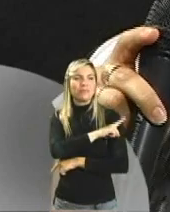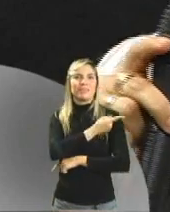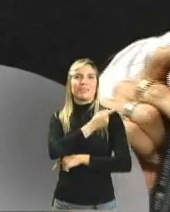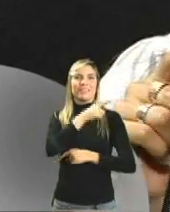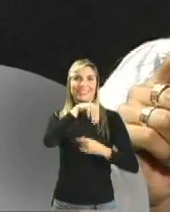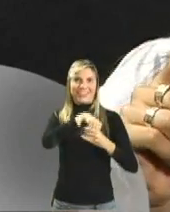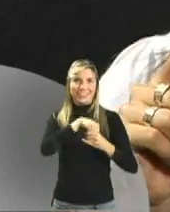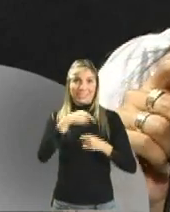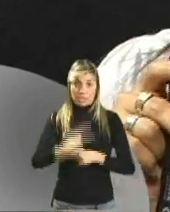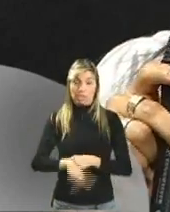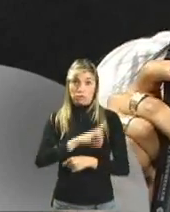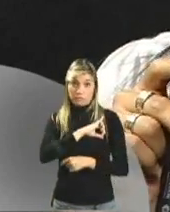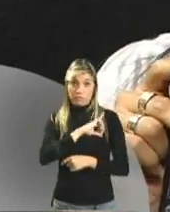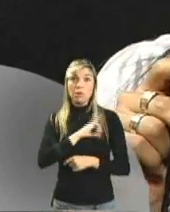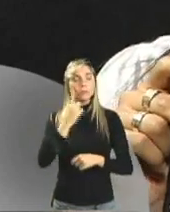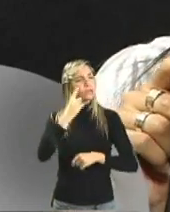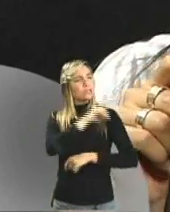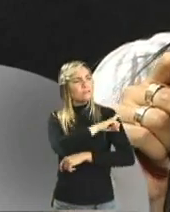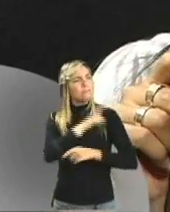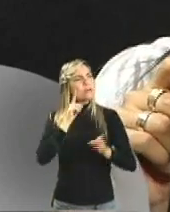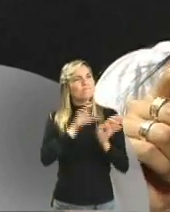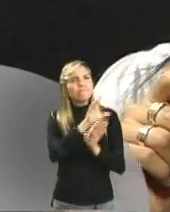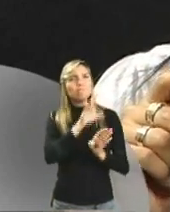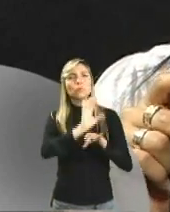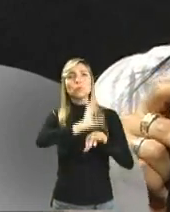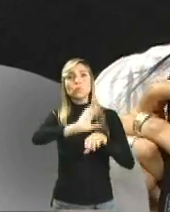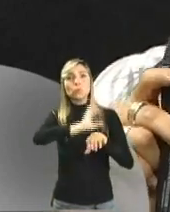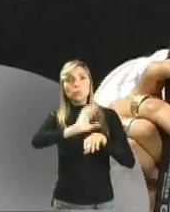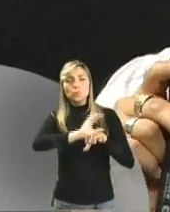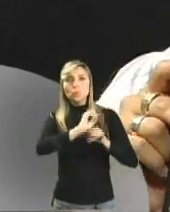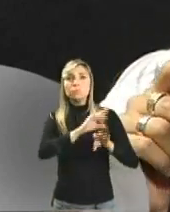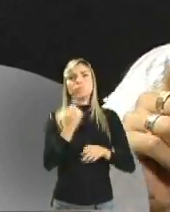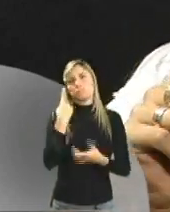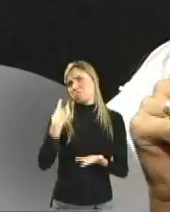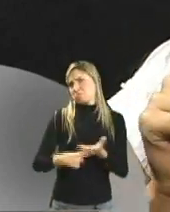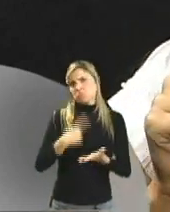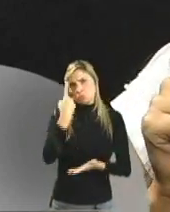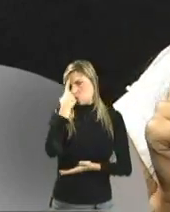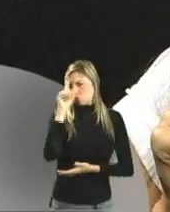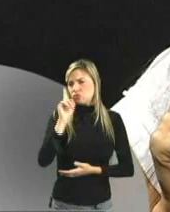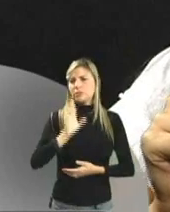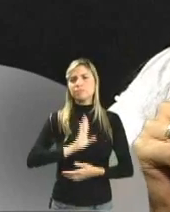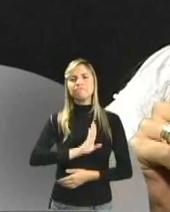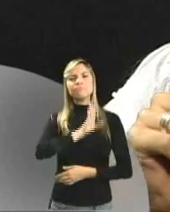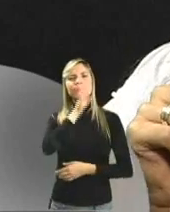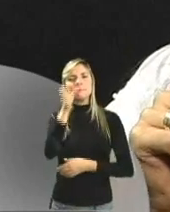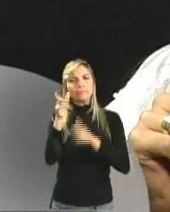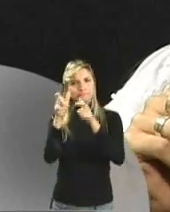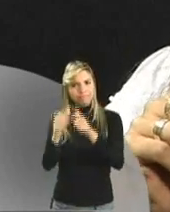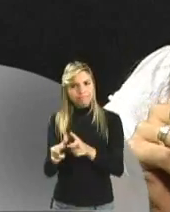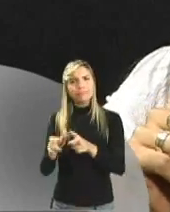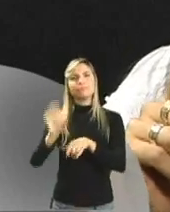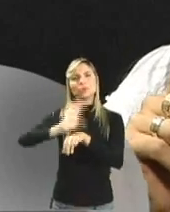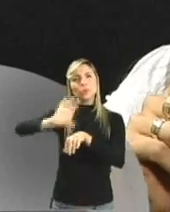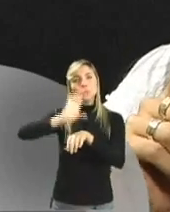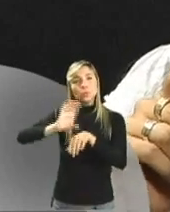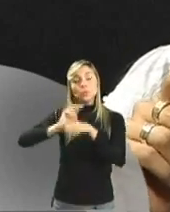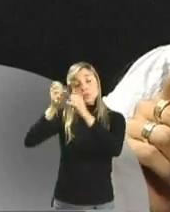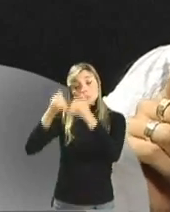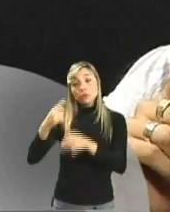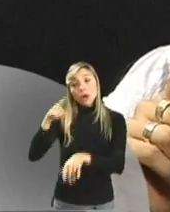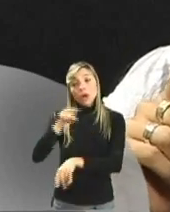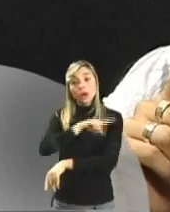enfermeiros das unidades de saúde aqui de Divinópolis. A gente marca um dia, vai à unidade, explica,